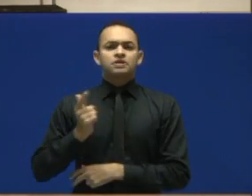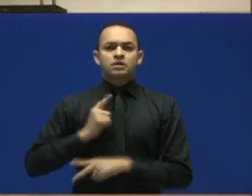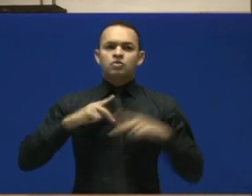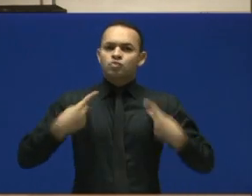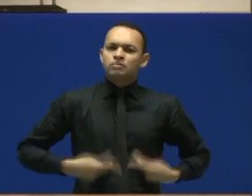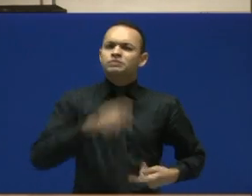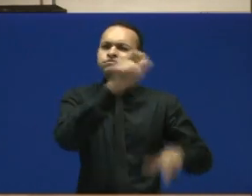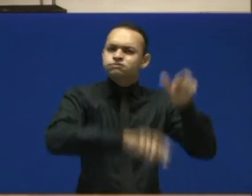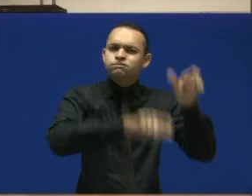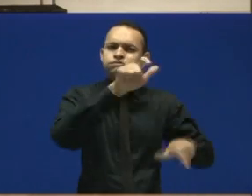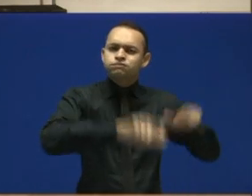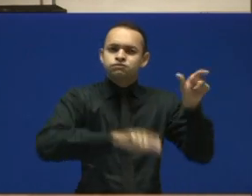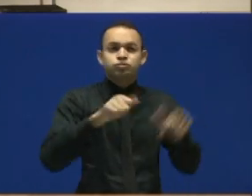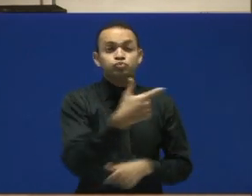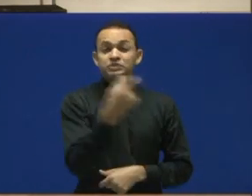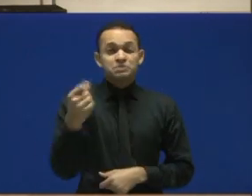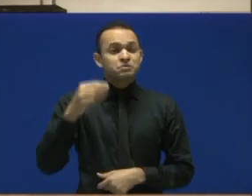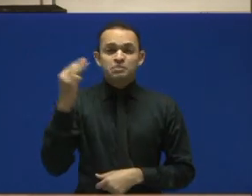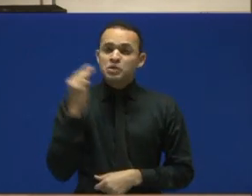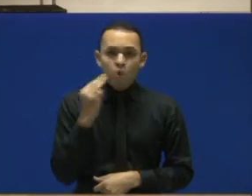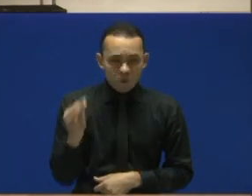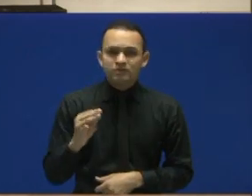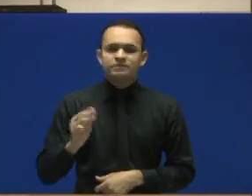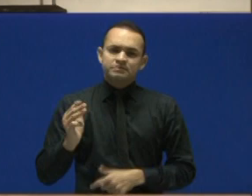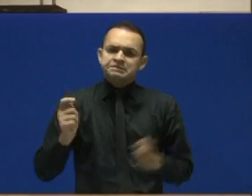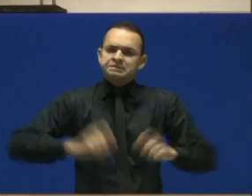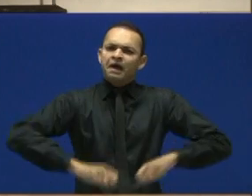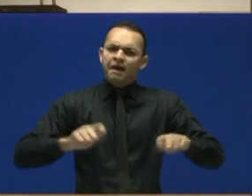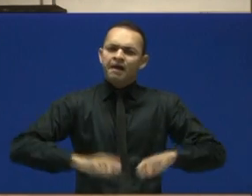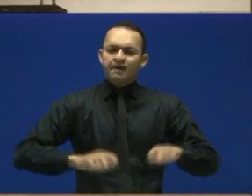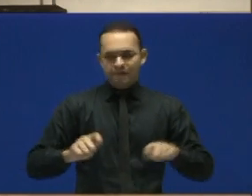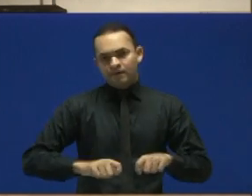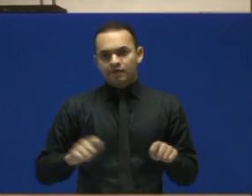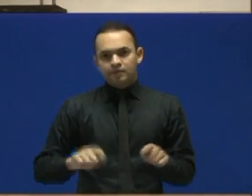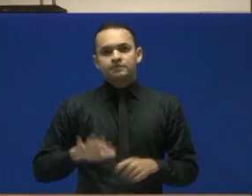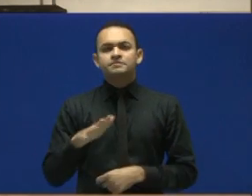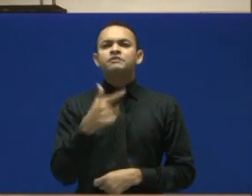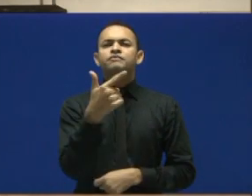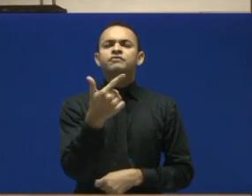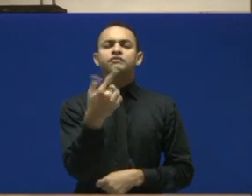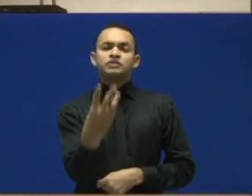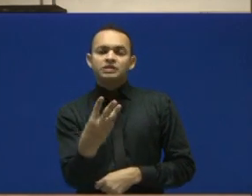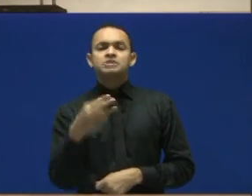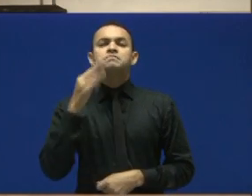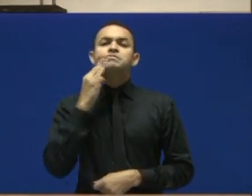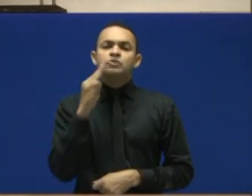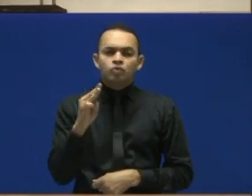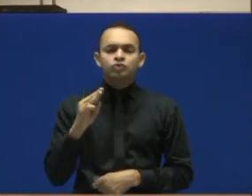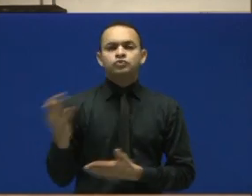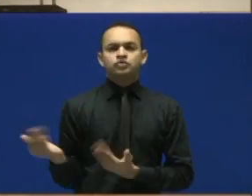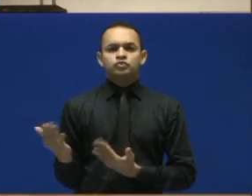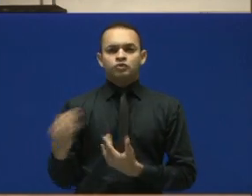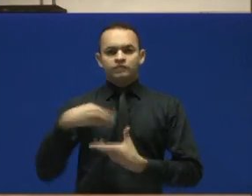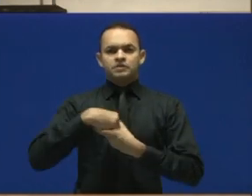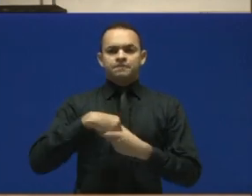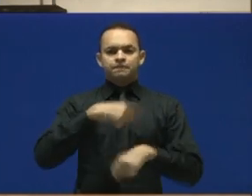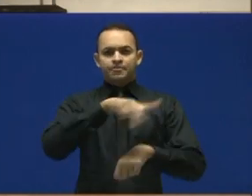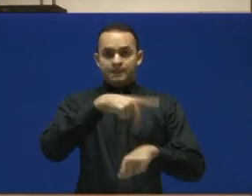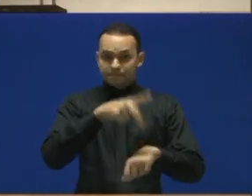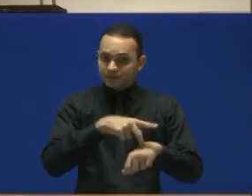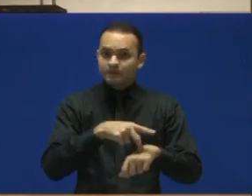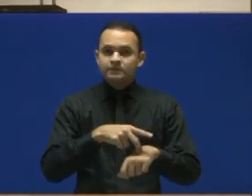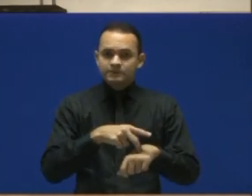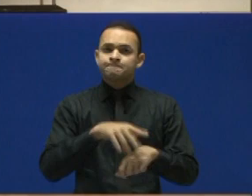gente tem somos mais de 200 milhões somos mais 23 milhões de jovens no país hoje e esses jovens